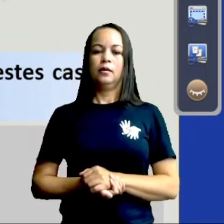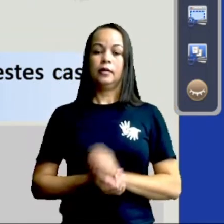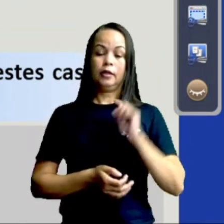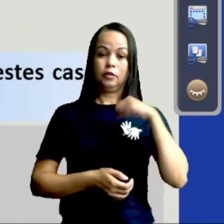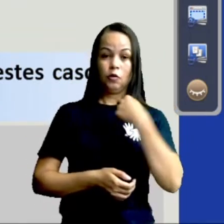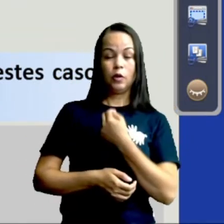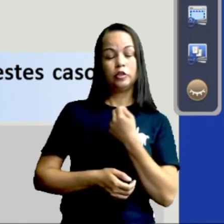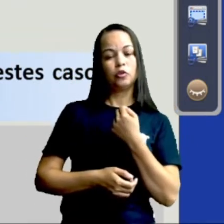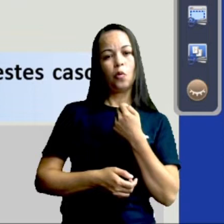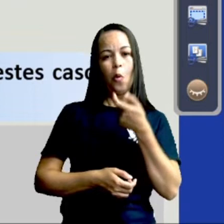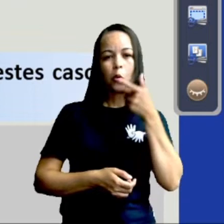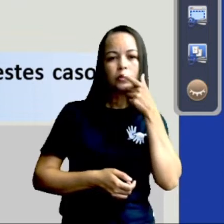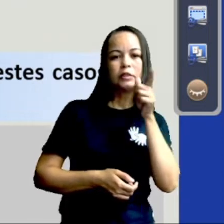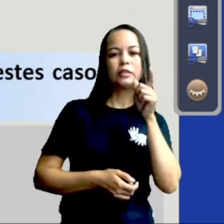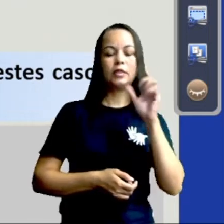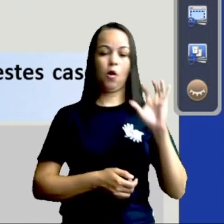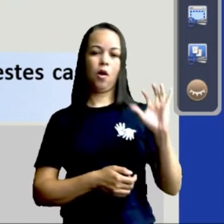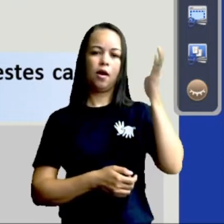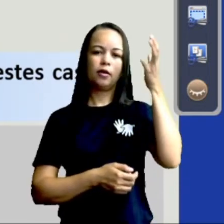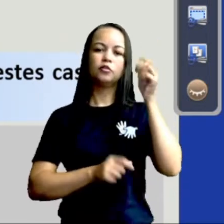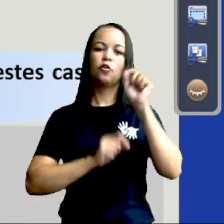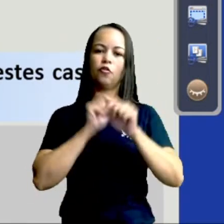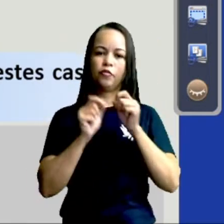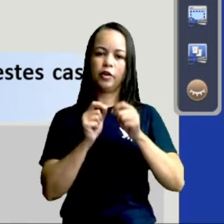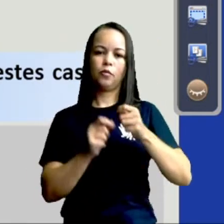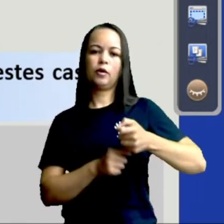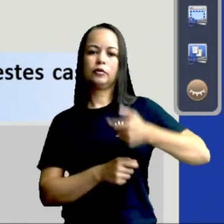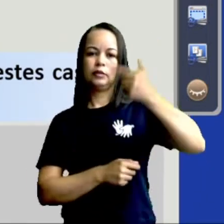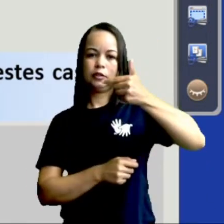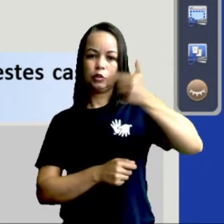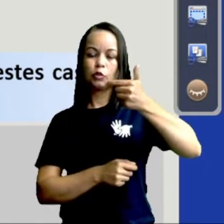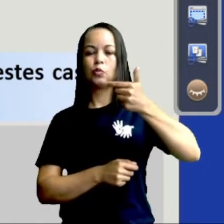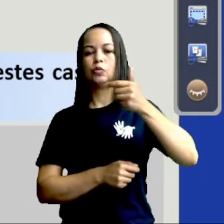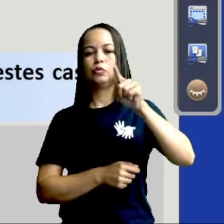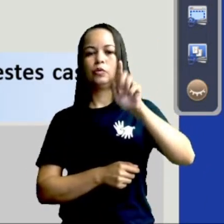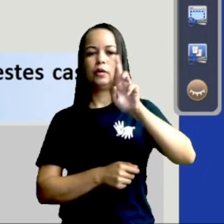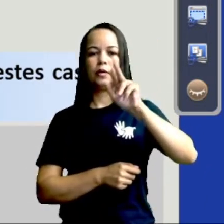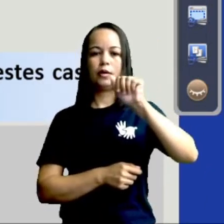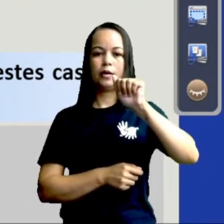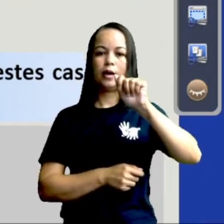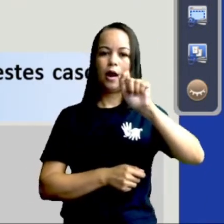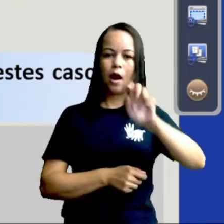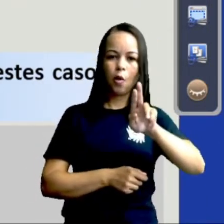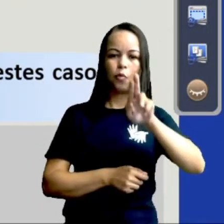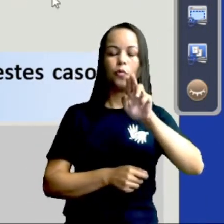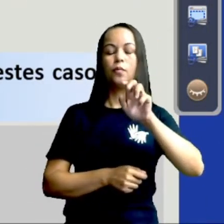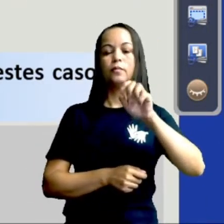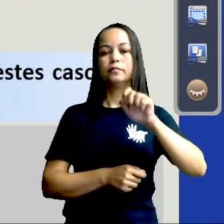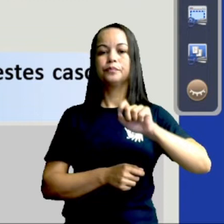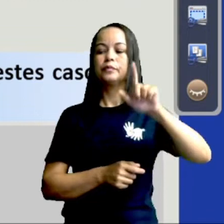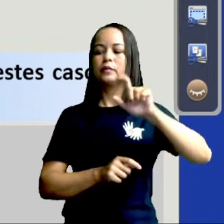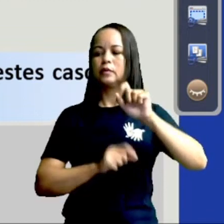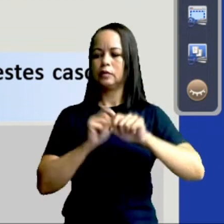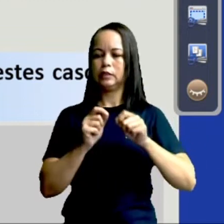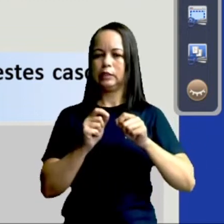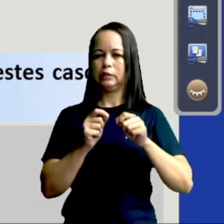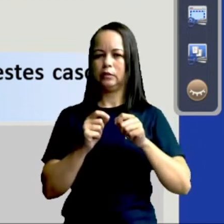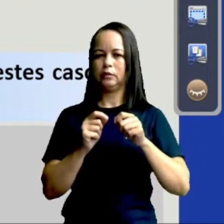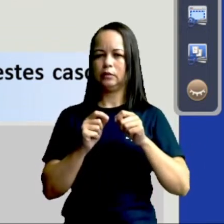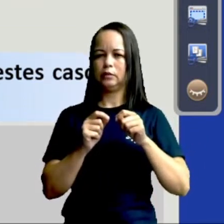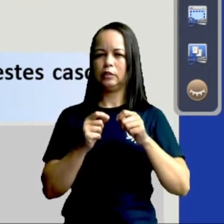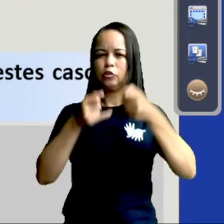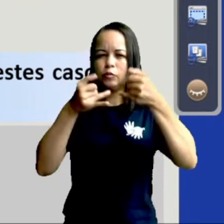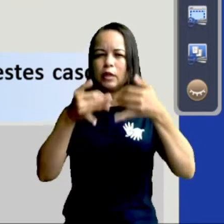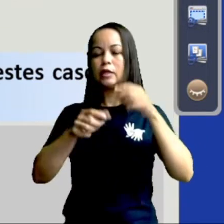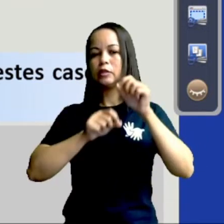resolver, né, descobrir método de resolução de uma equação de segundo grau. Detalhe, quando a gente resolve uma equação,